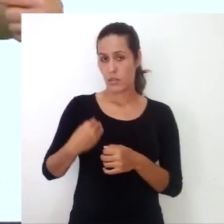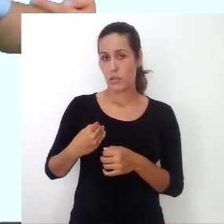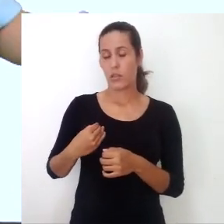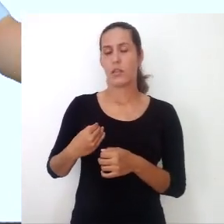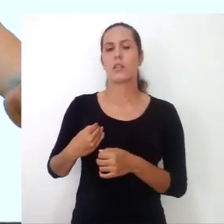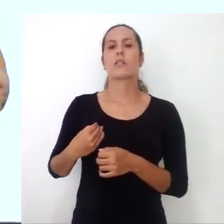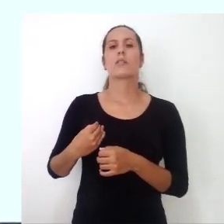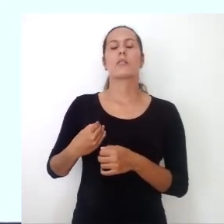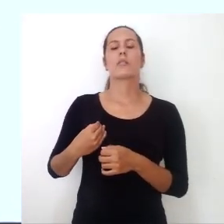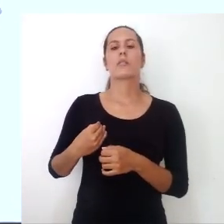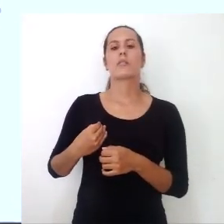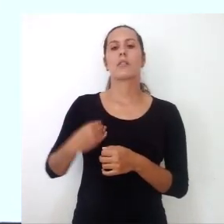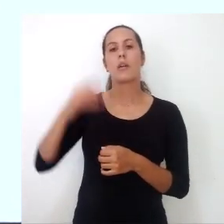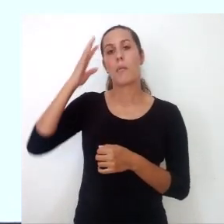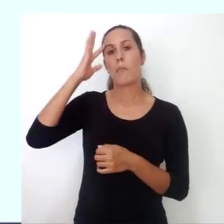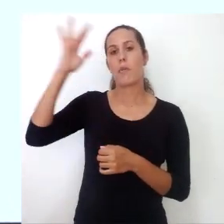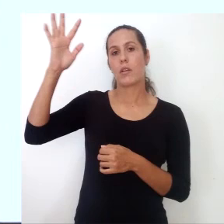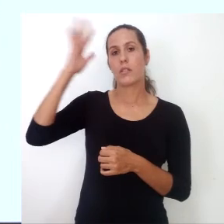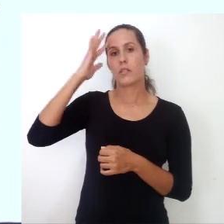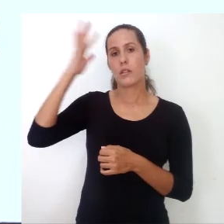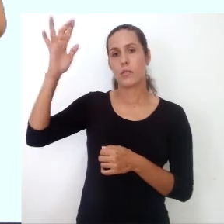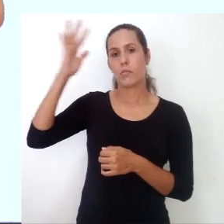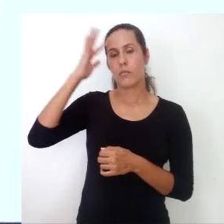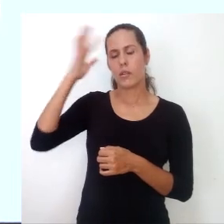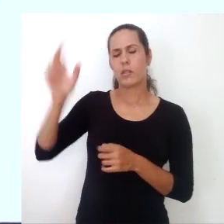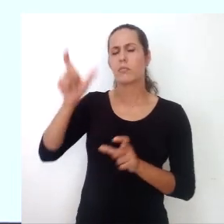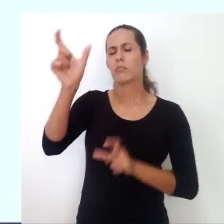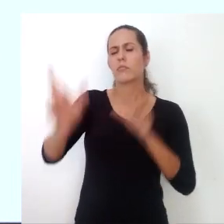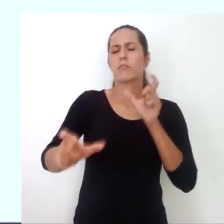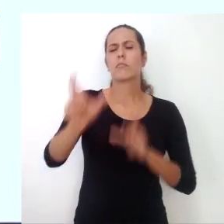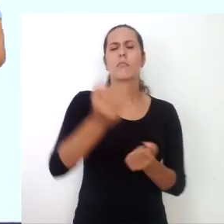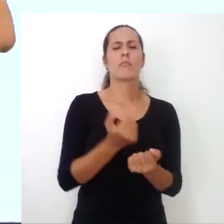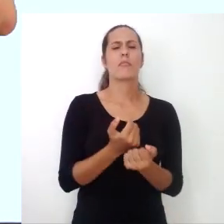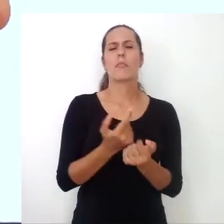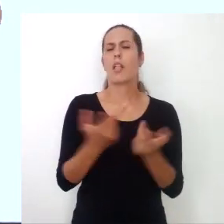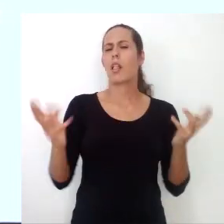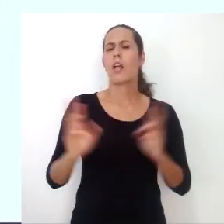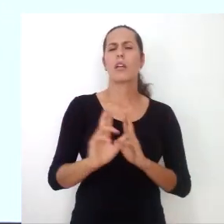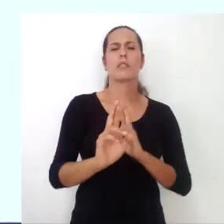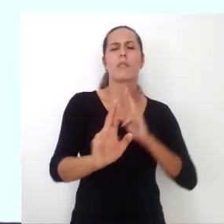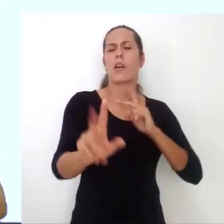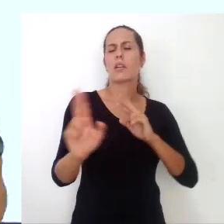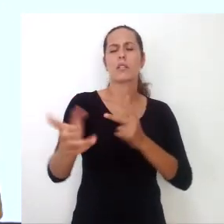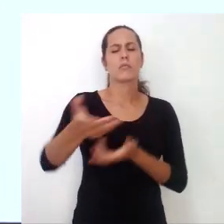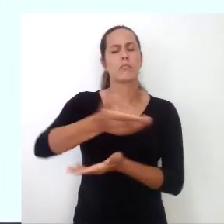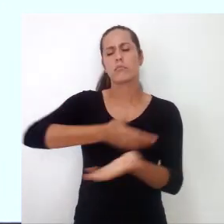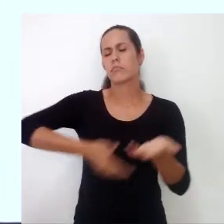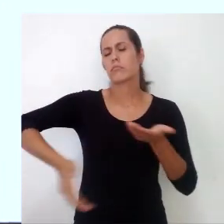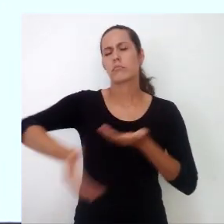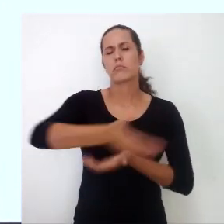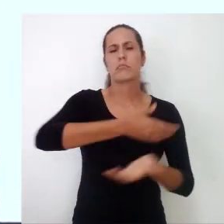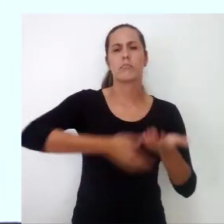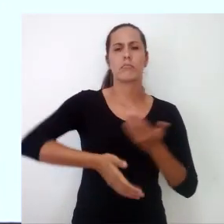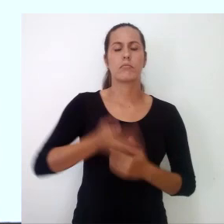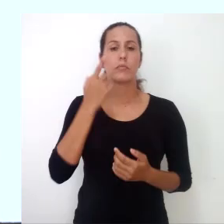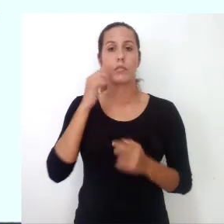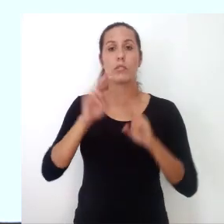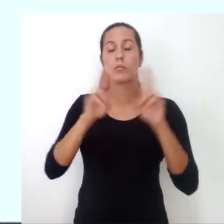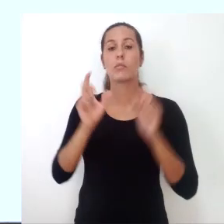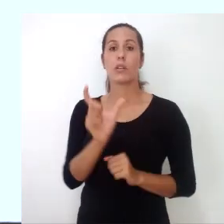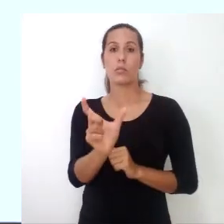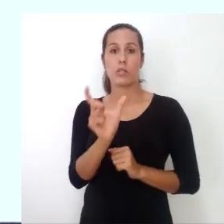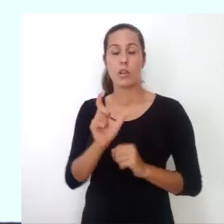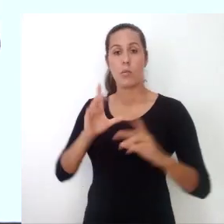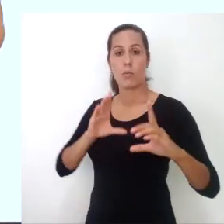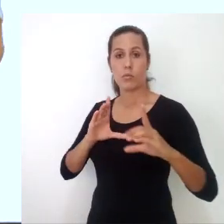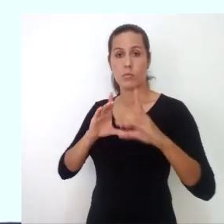a pluralidade de pensamento. Mais uma vez digo, quando falamos em democracia, não